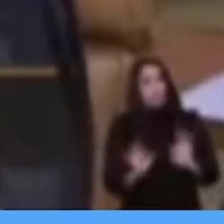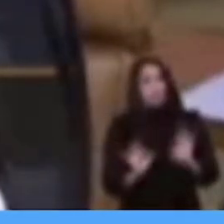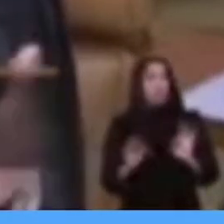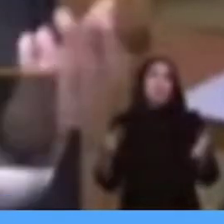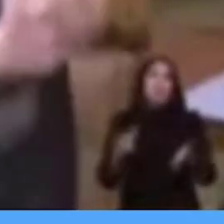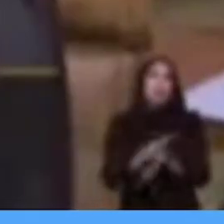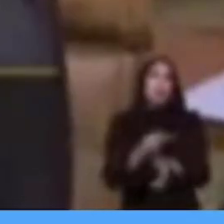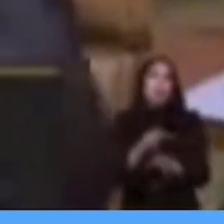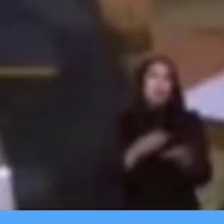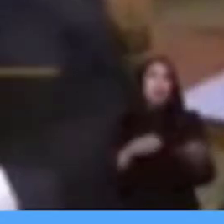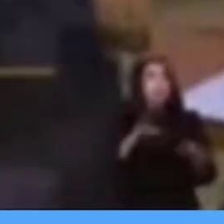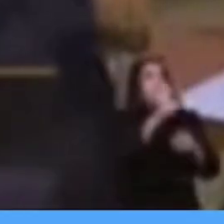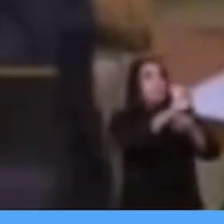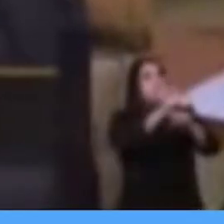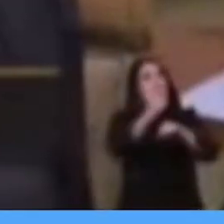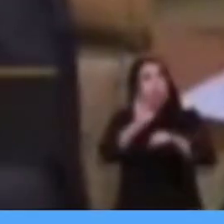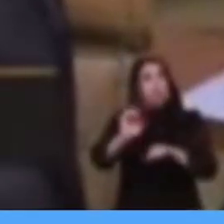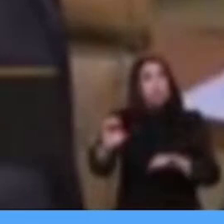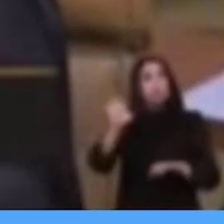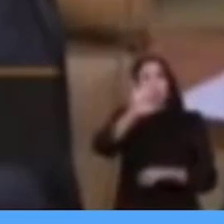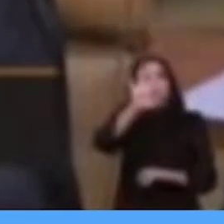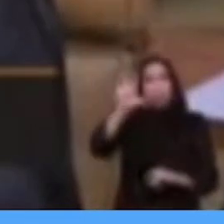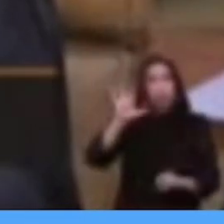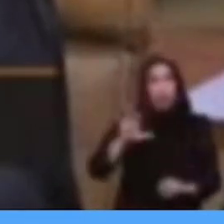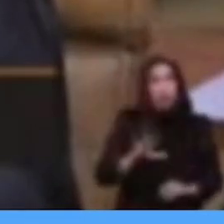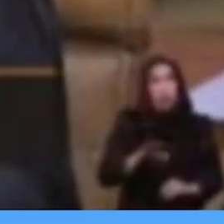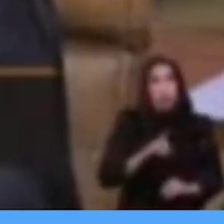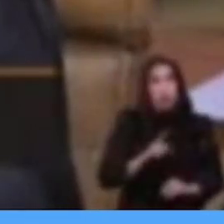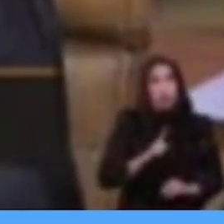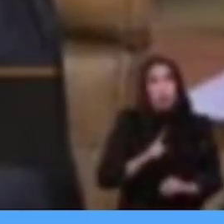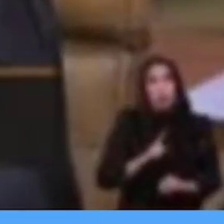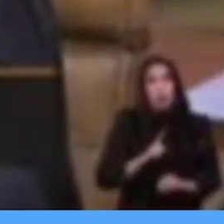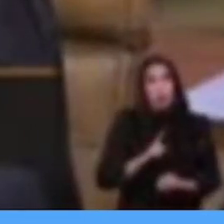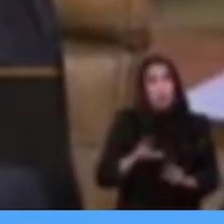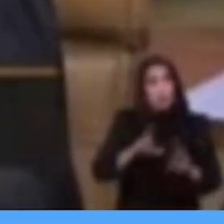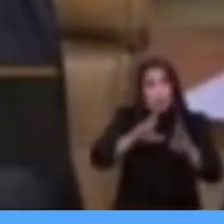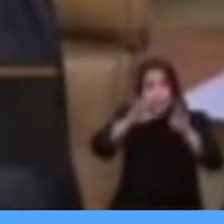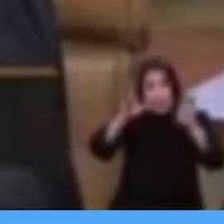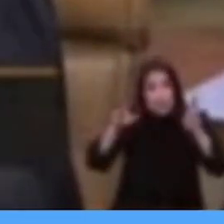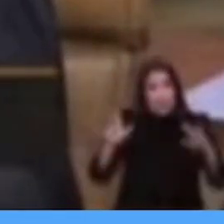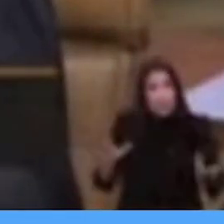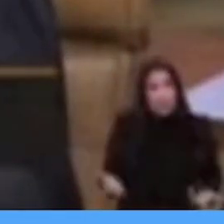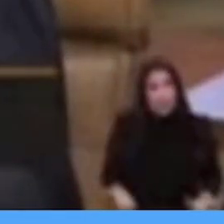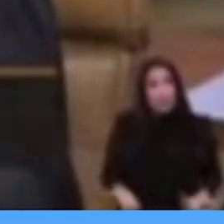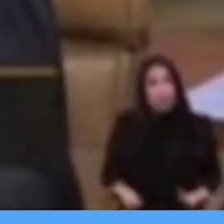ocorre em todos os estados, haja um desvirtuamento tão grande.